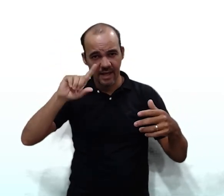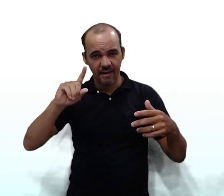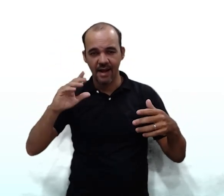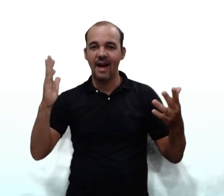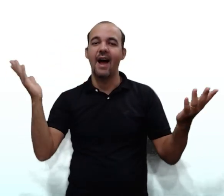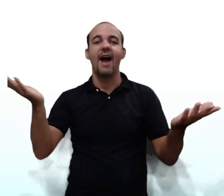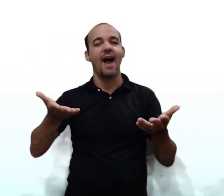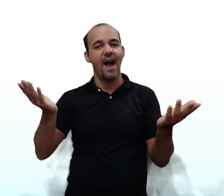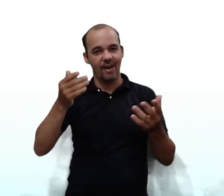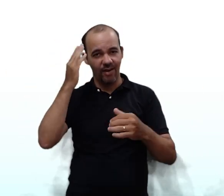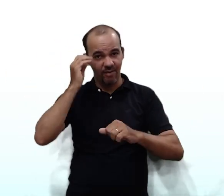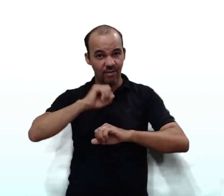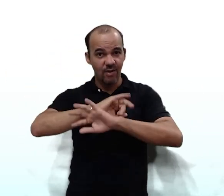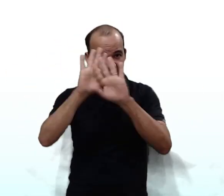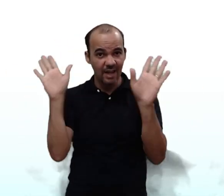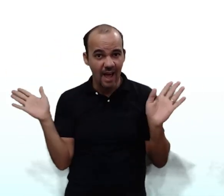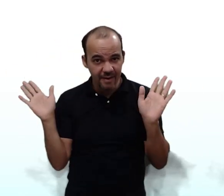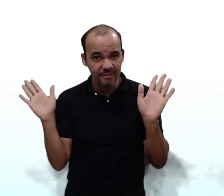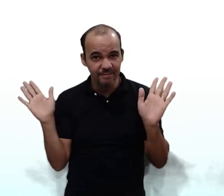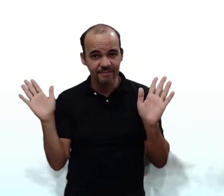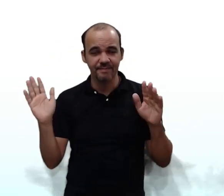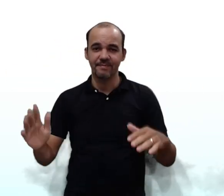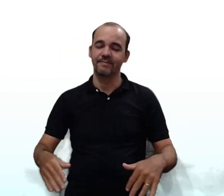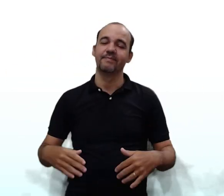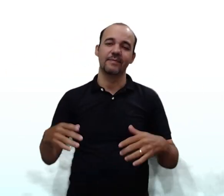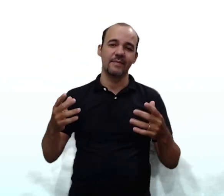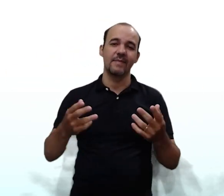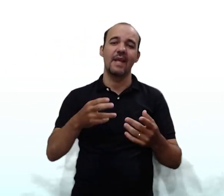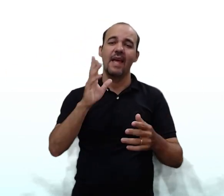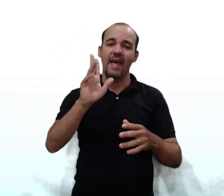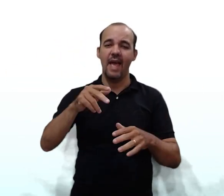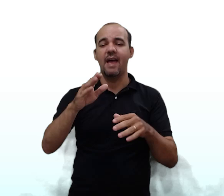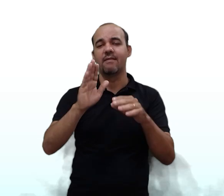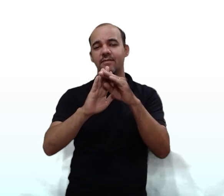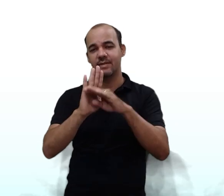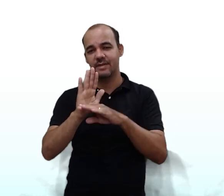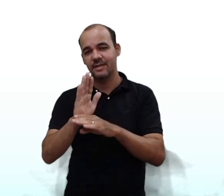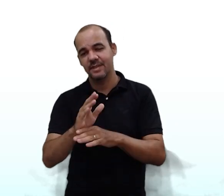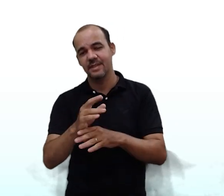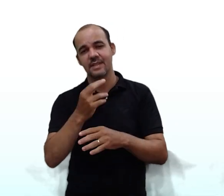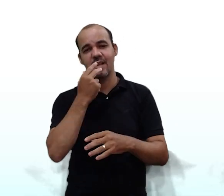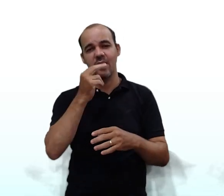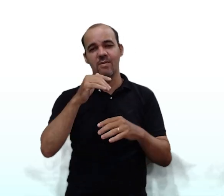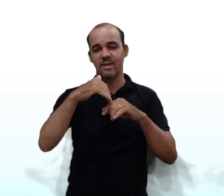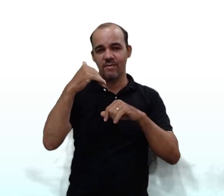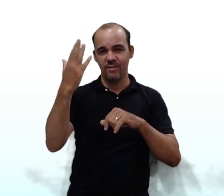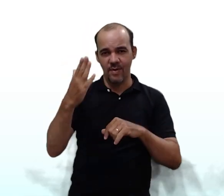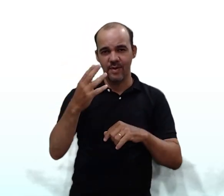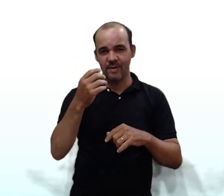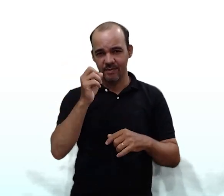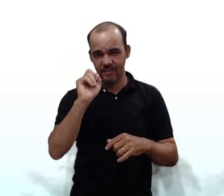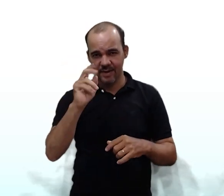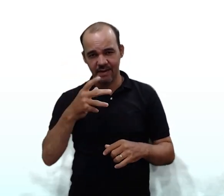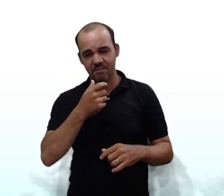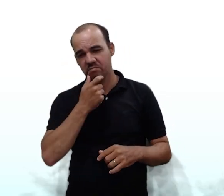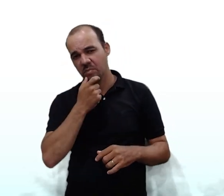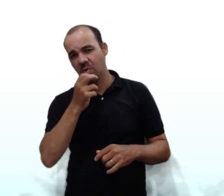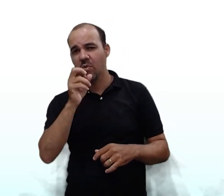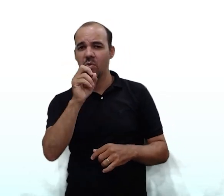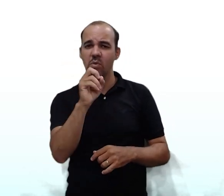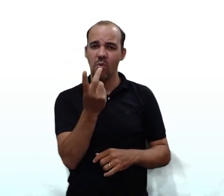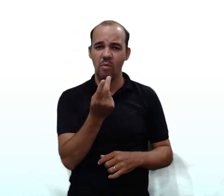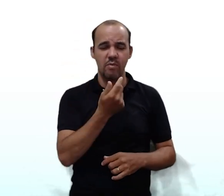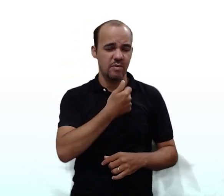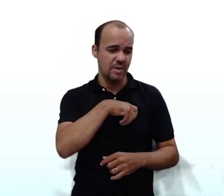já sabe, tá? Relacionando aí os aspectos da língua estrangeira, inglês ou espanhol. Então, na hora da prova, tu já vai estar um pouquinho